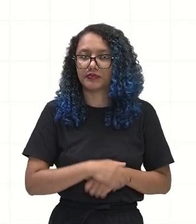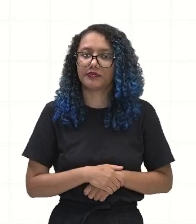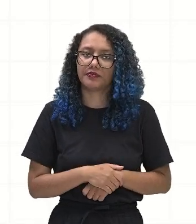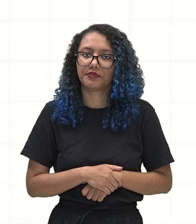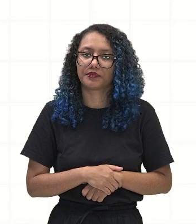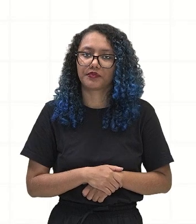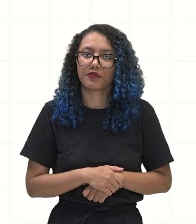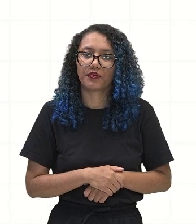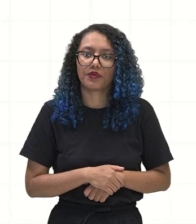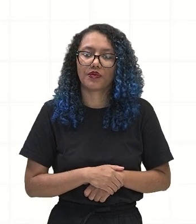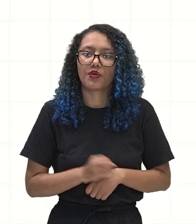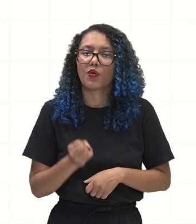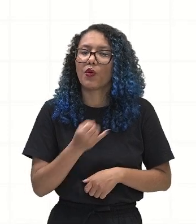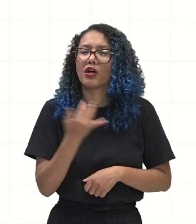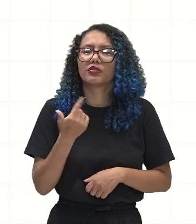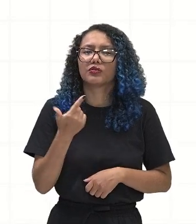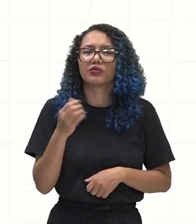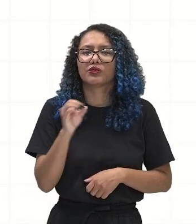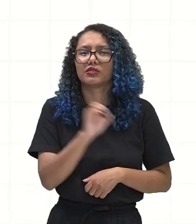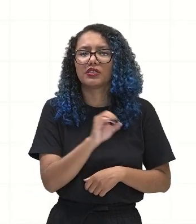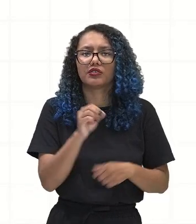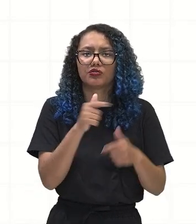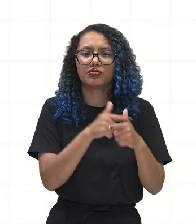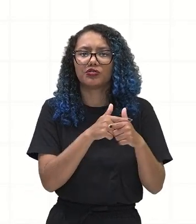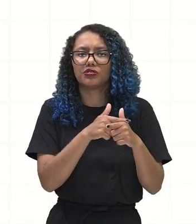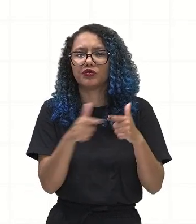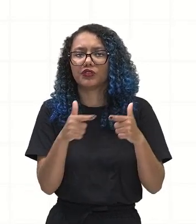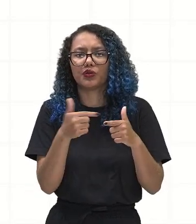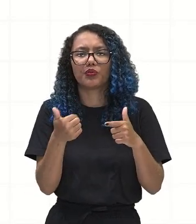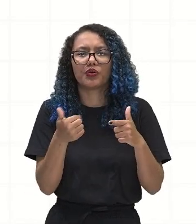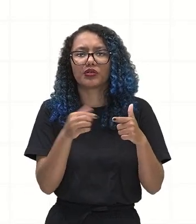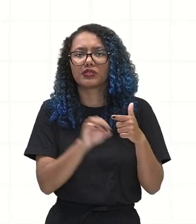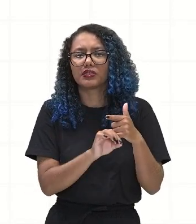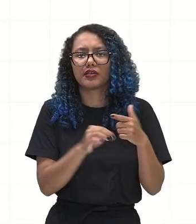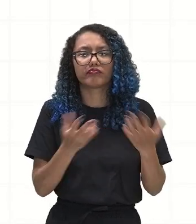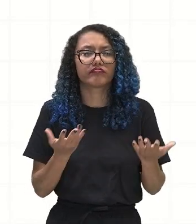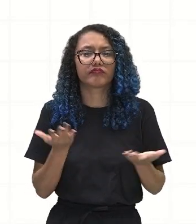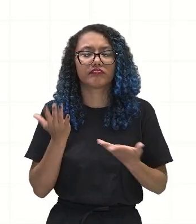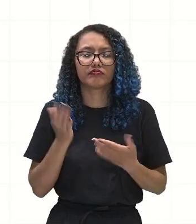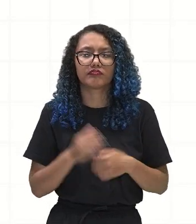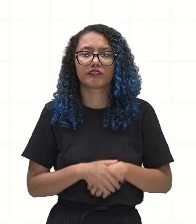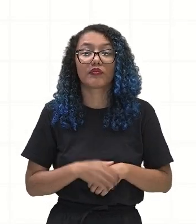Quanto que é 200 dividido por 100? É 2, tá? Então vai ficar 2